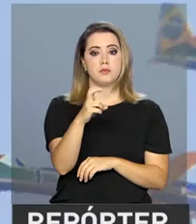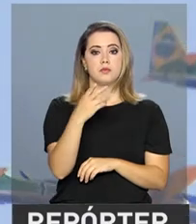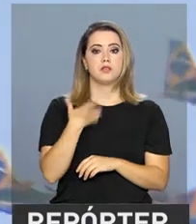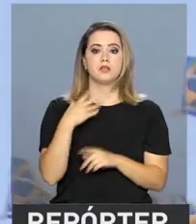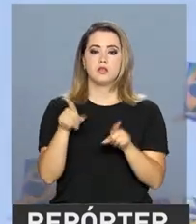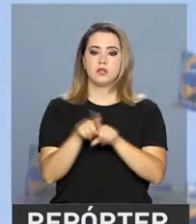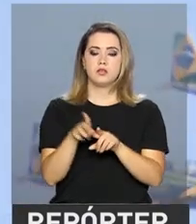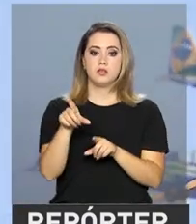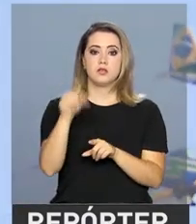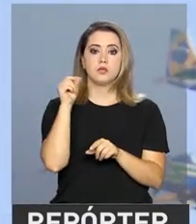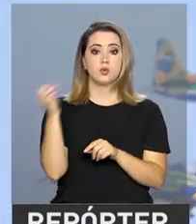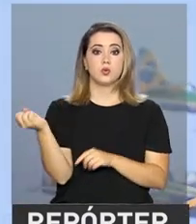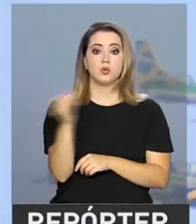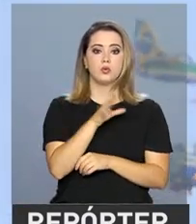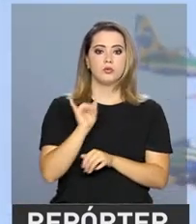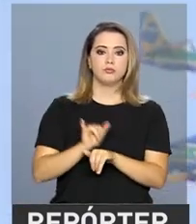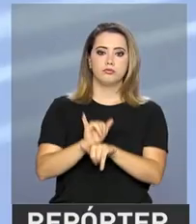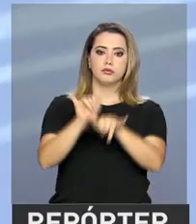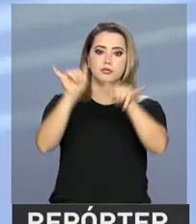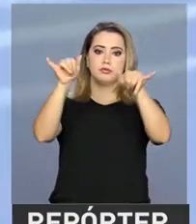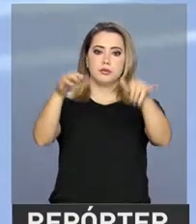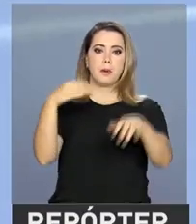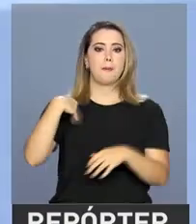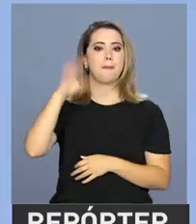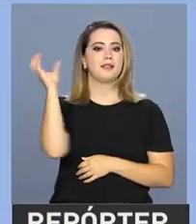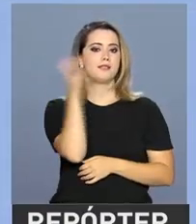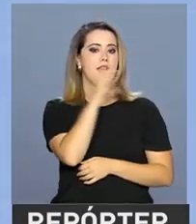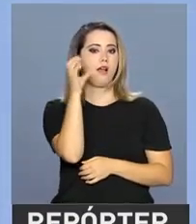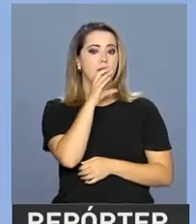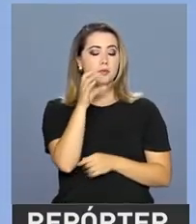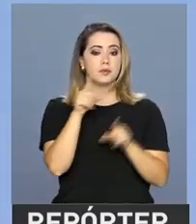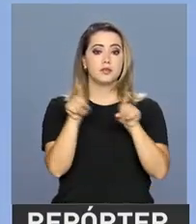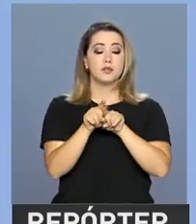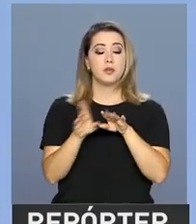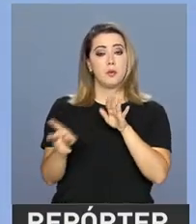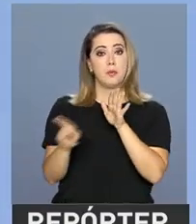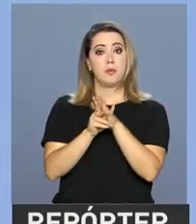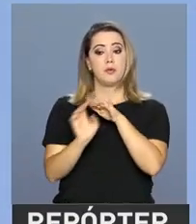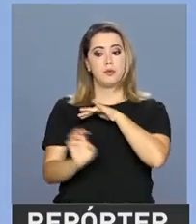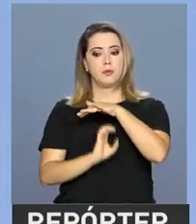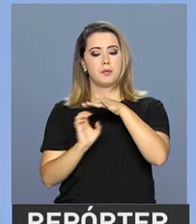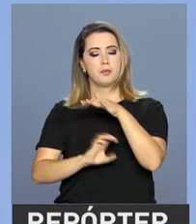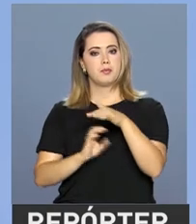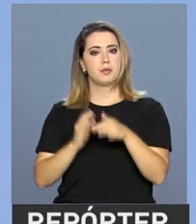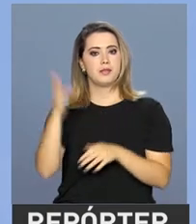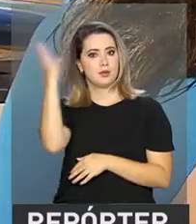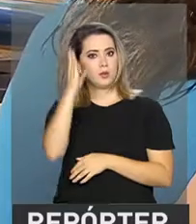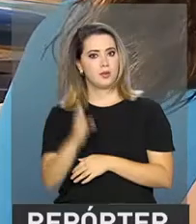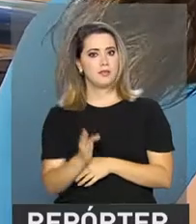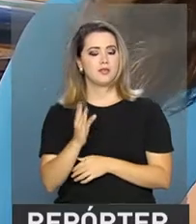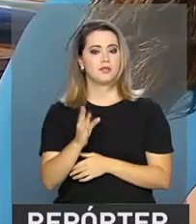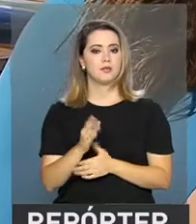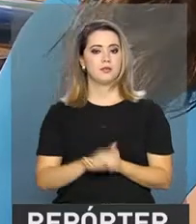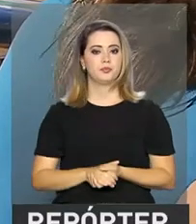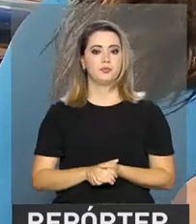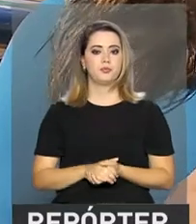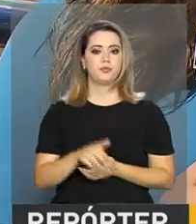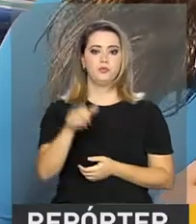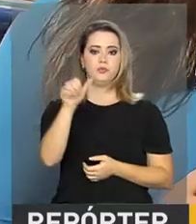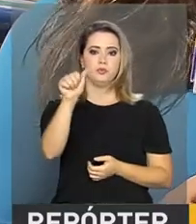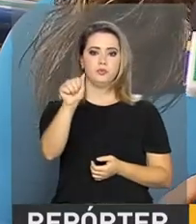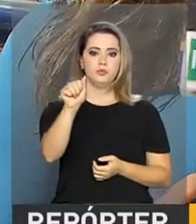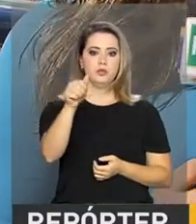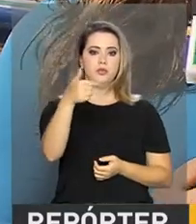uma aeronave mais potente e veloz, fabricada pela empresa brasileira de aeronáutica Embraer. O A-29